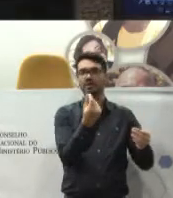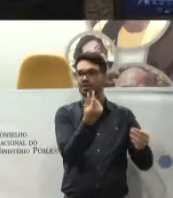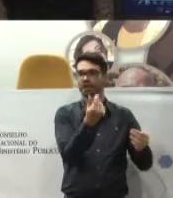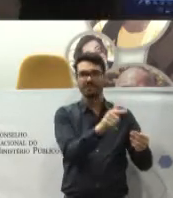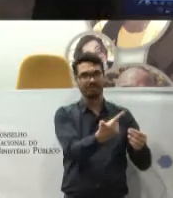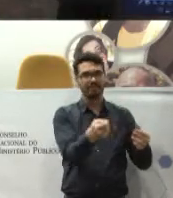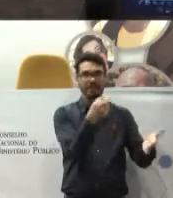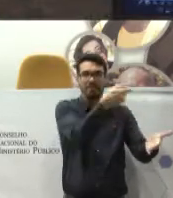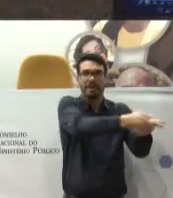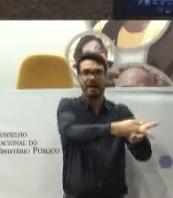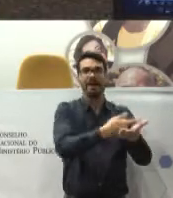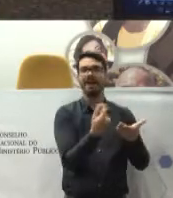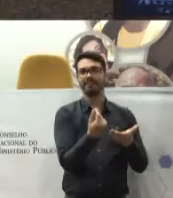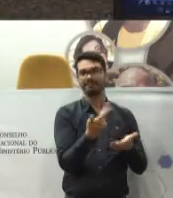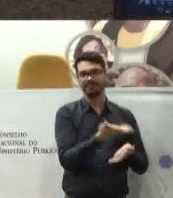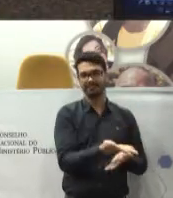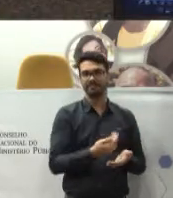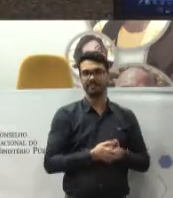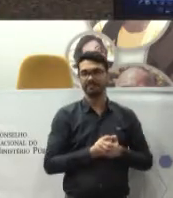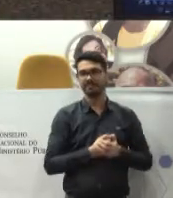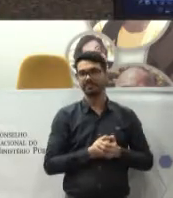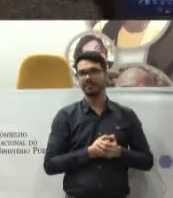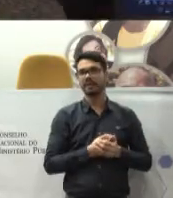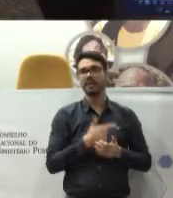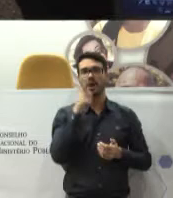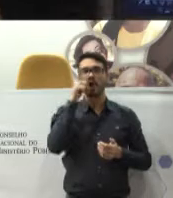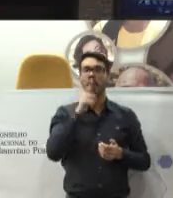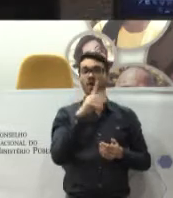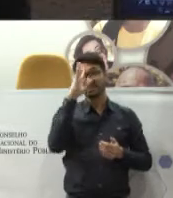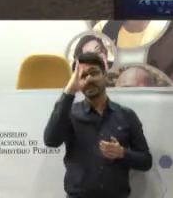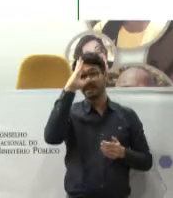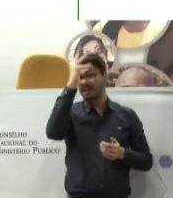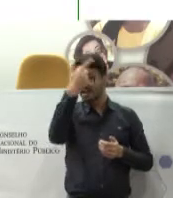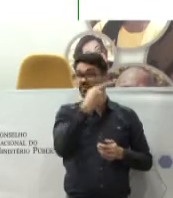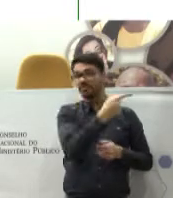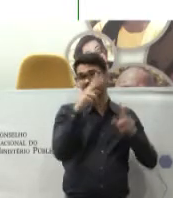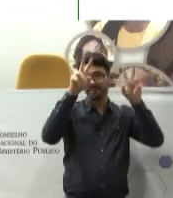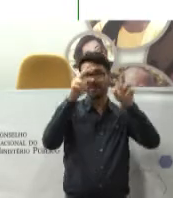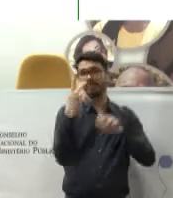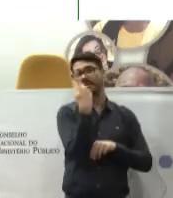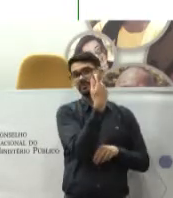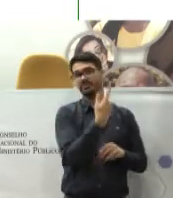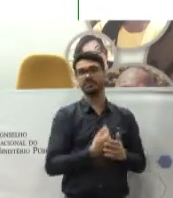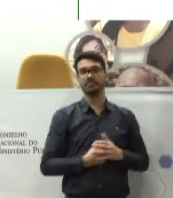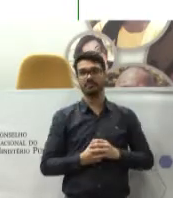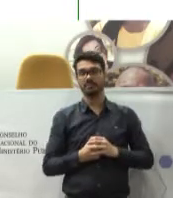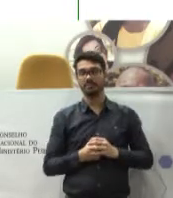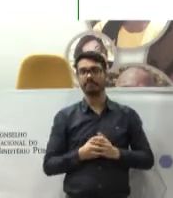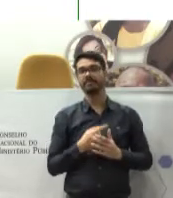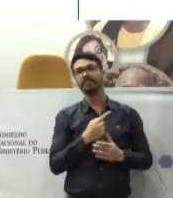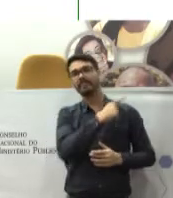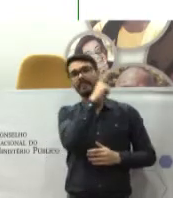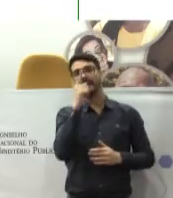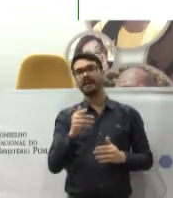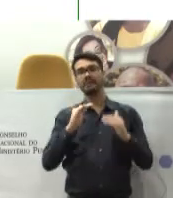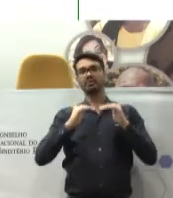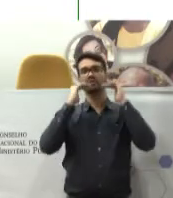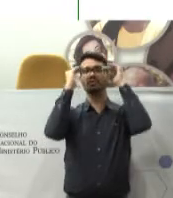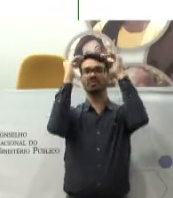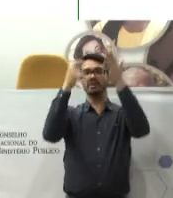uma efetiva solução, definitiva dessa questão. Aí vem o Superior Tribunal de